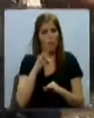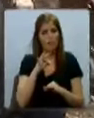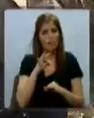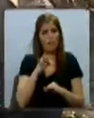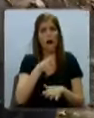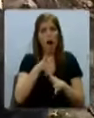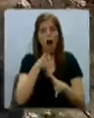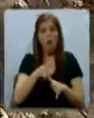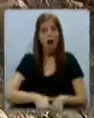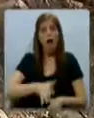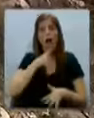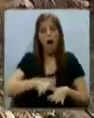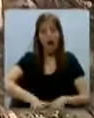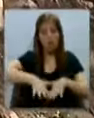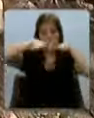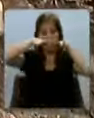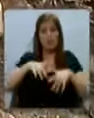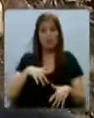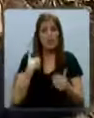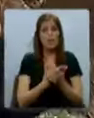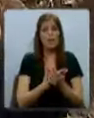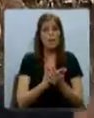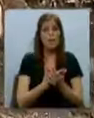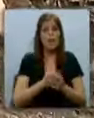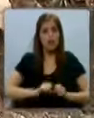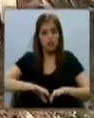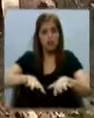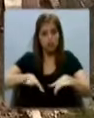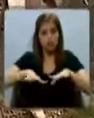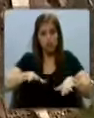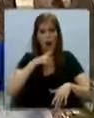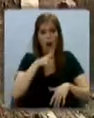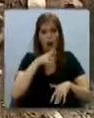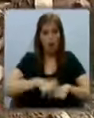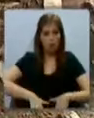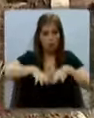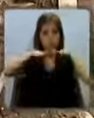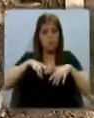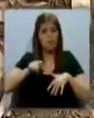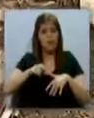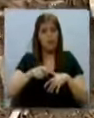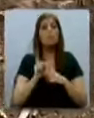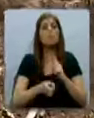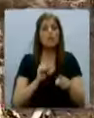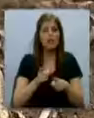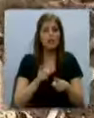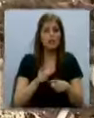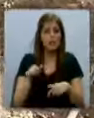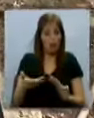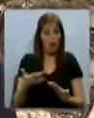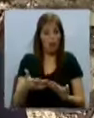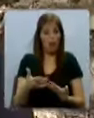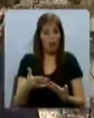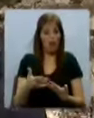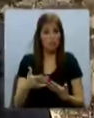cheias e também para dar força a uma linha d'água a subir. Neste caso vão ser usadas para quê? Neste caso,